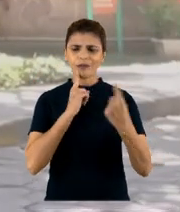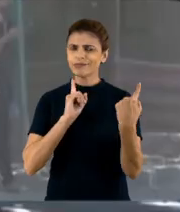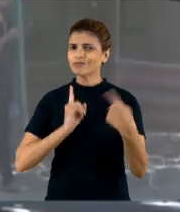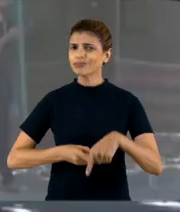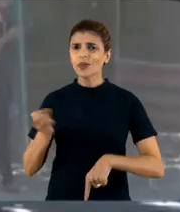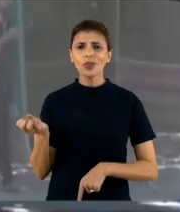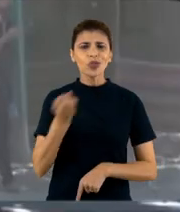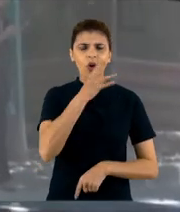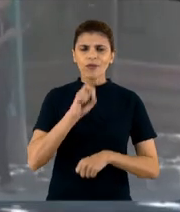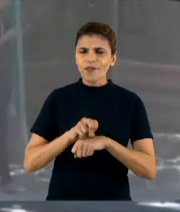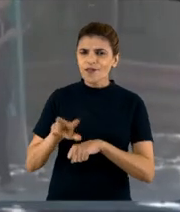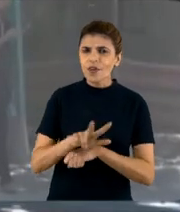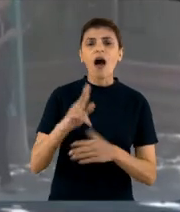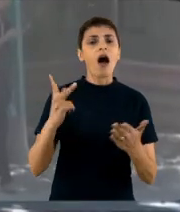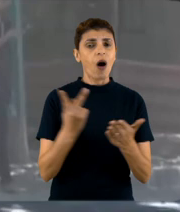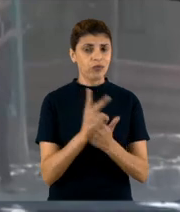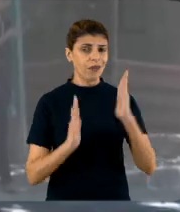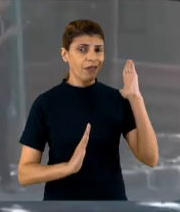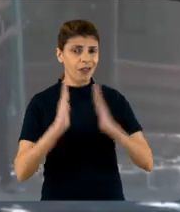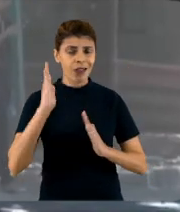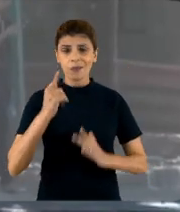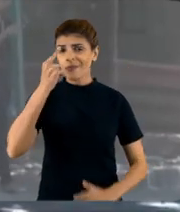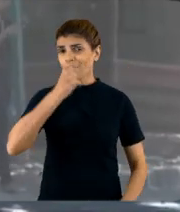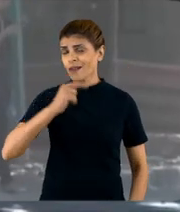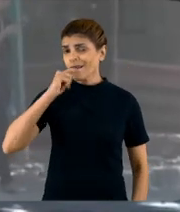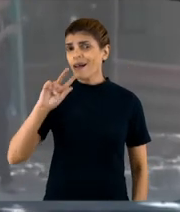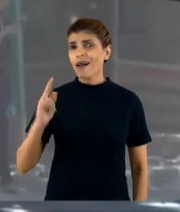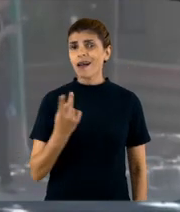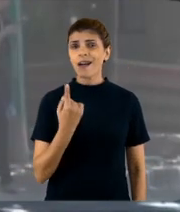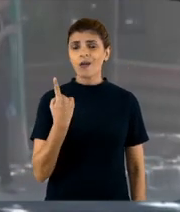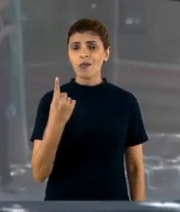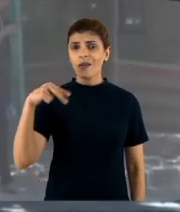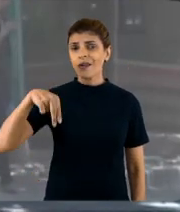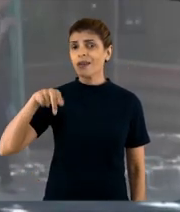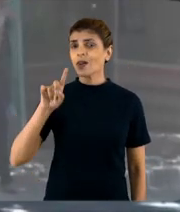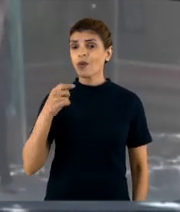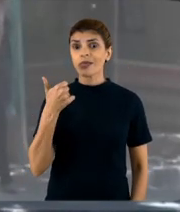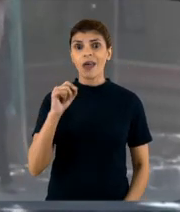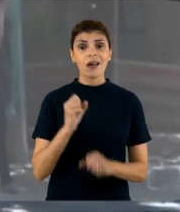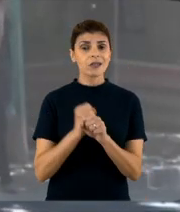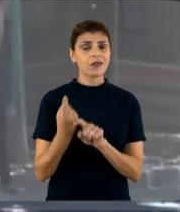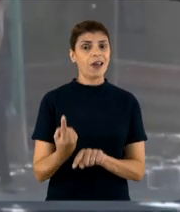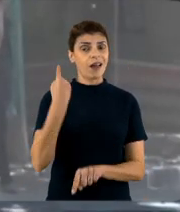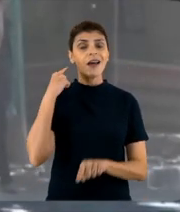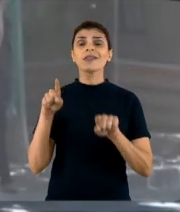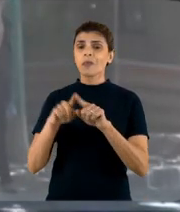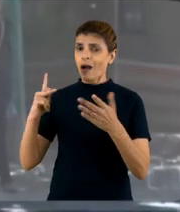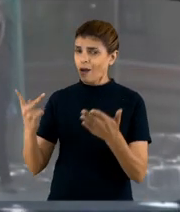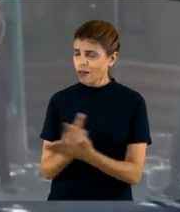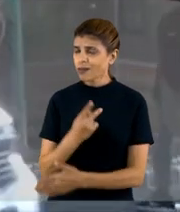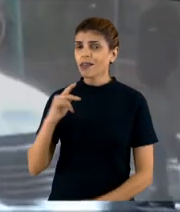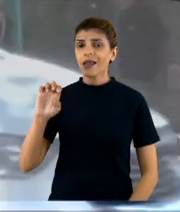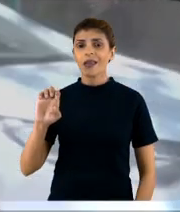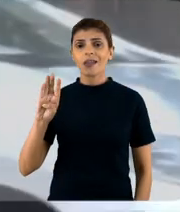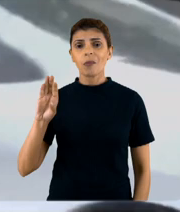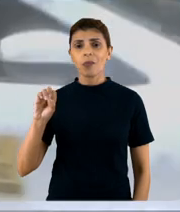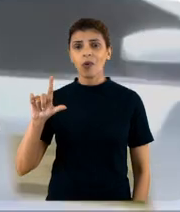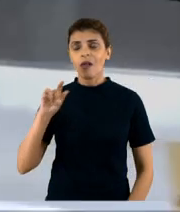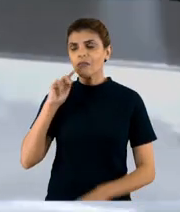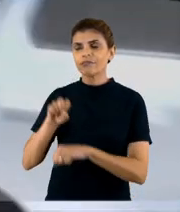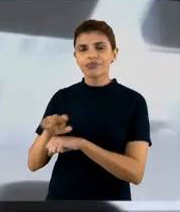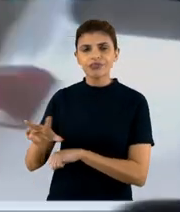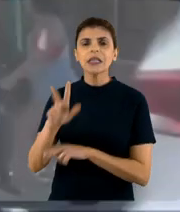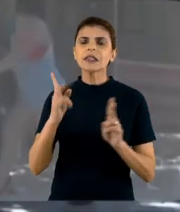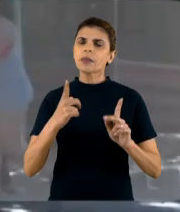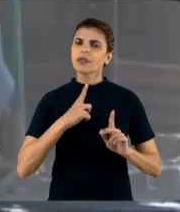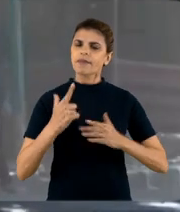momentos de enfrentamento de novos patógenos. Aconteceu isso na época do H1N1, há 10 anos atrás. Aconteceu isso com o Ebola. A gente sempre